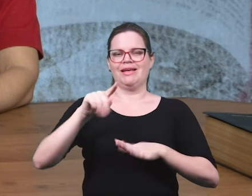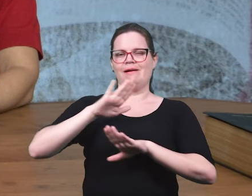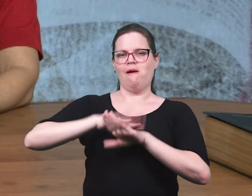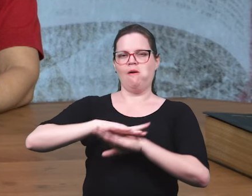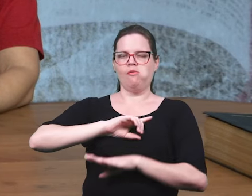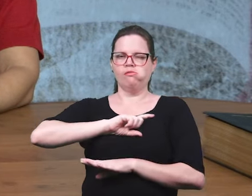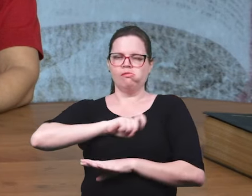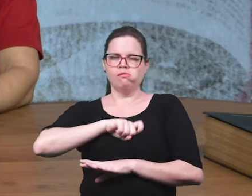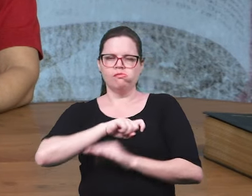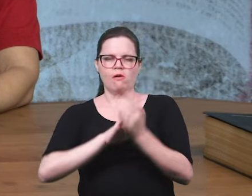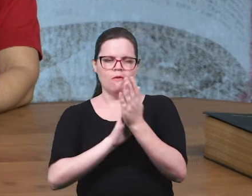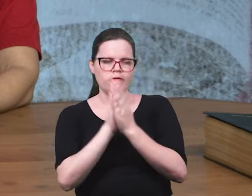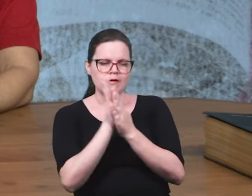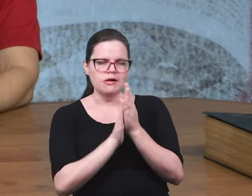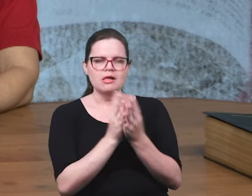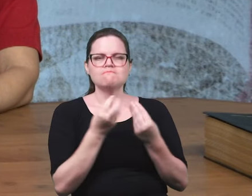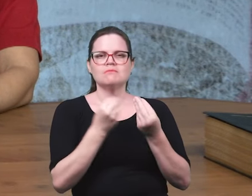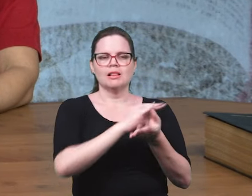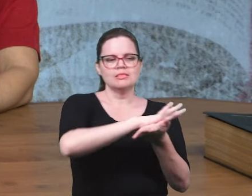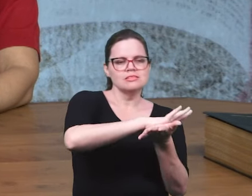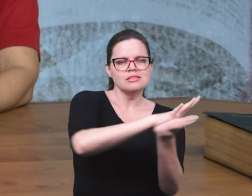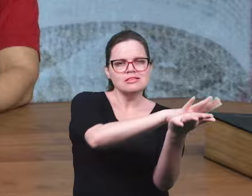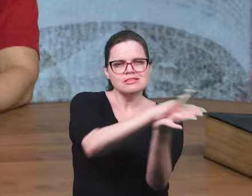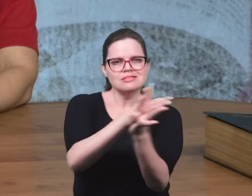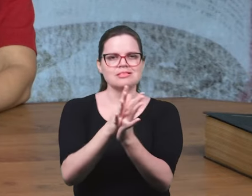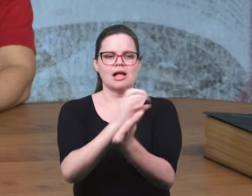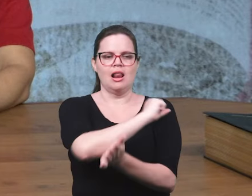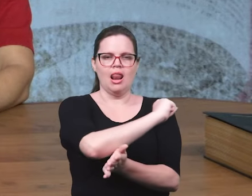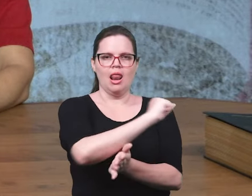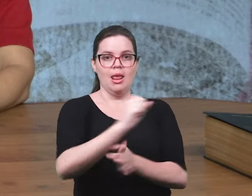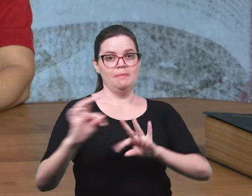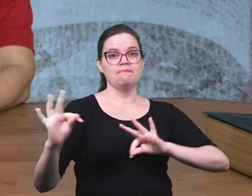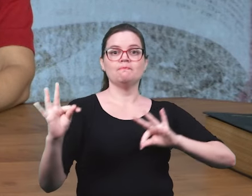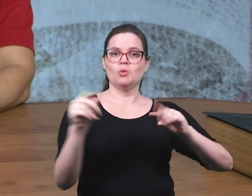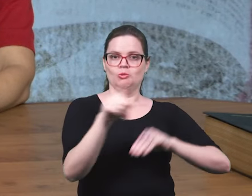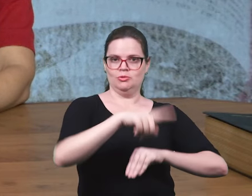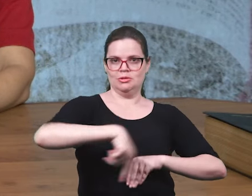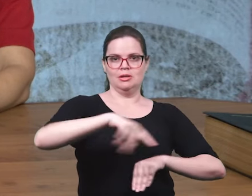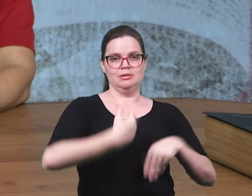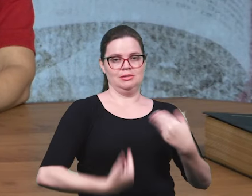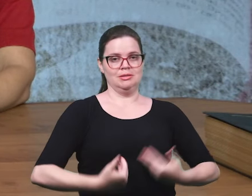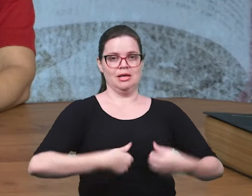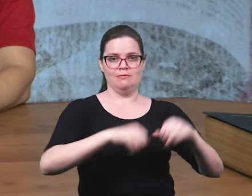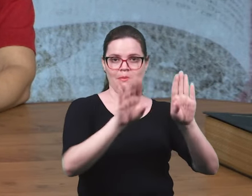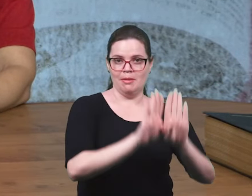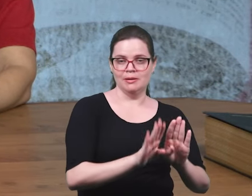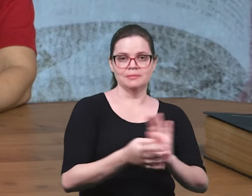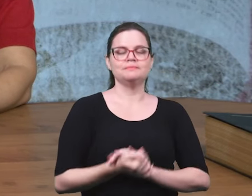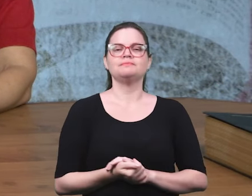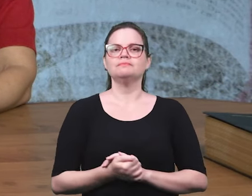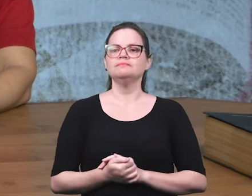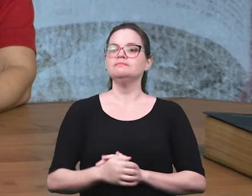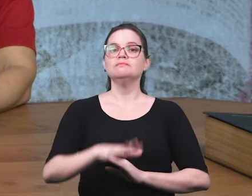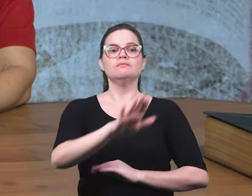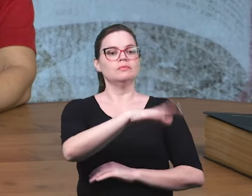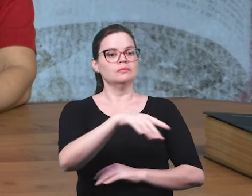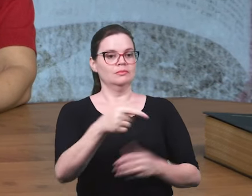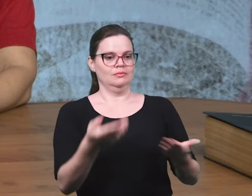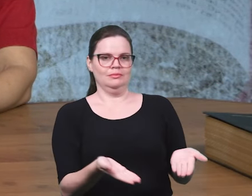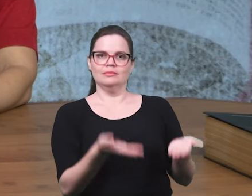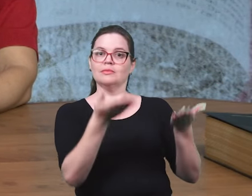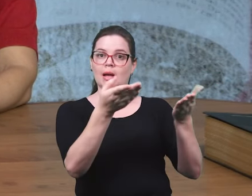com astúcia para destruir os servos de Baal. Disse mais Jeú: consagrai a Baal